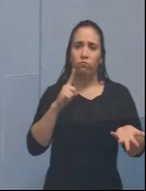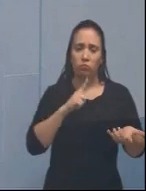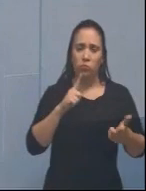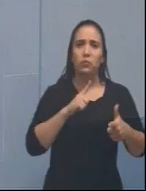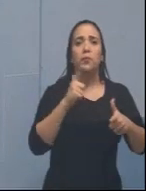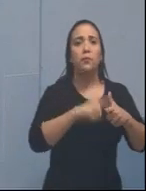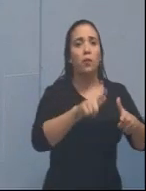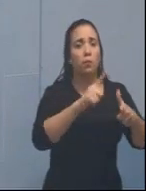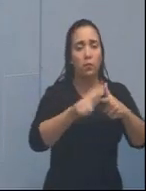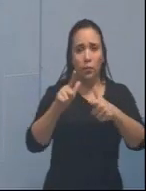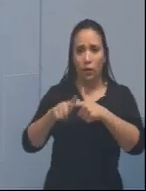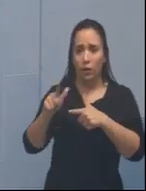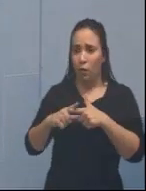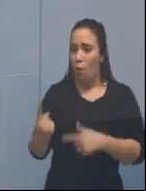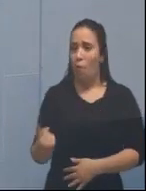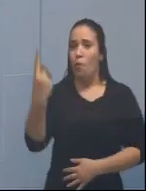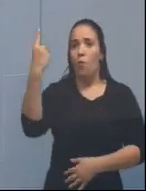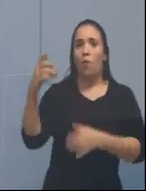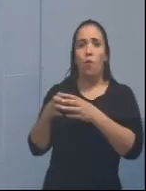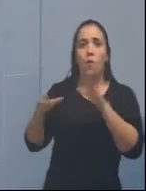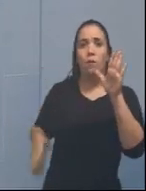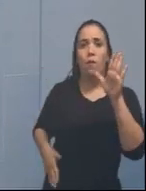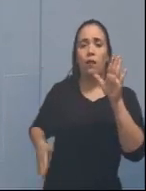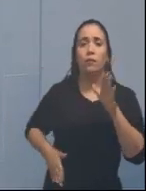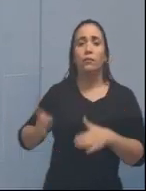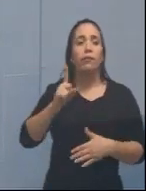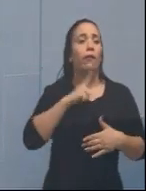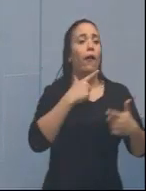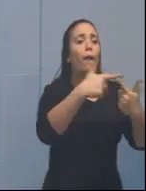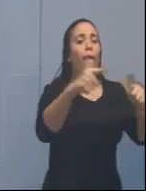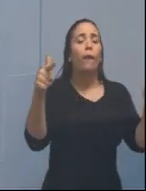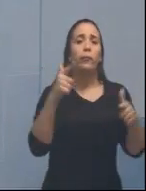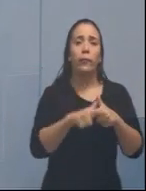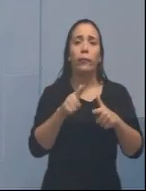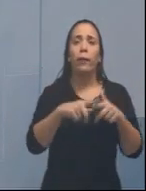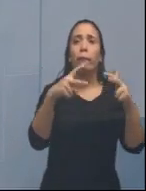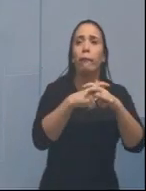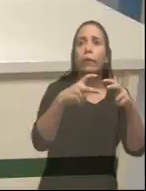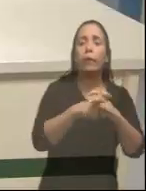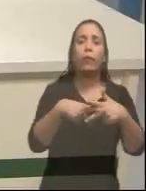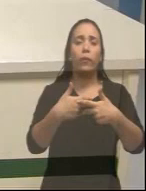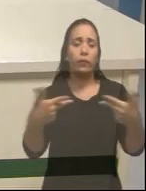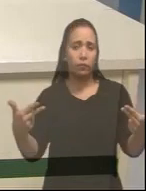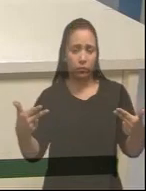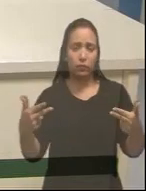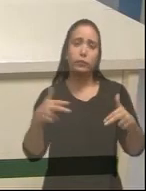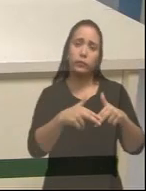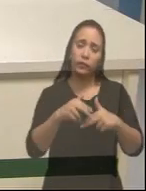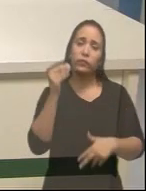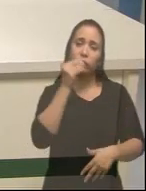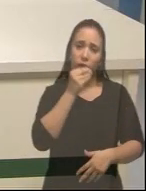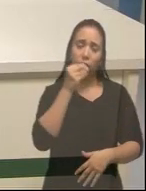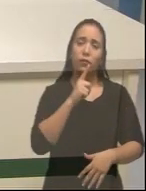uma enxurrada de problemas que os policiais são obrigados a resolver. Mas, Luiz, eles são muito fracos